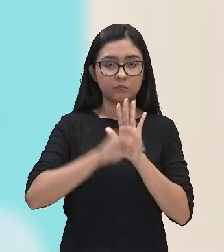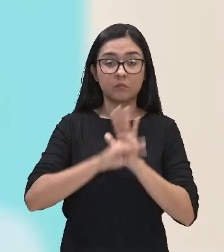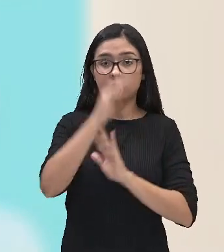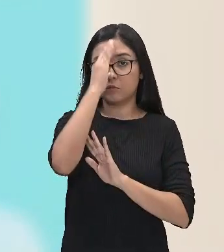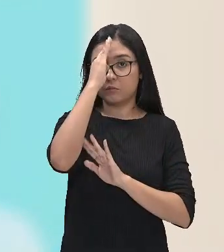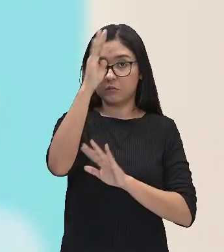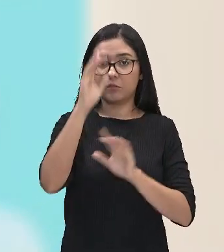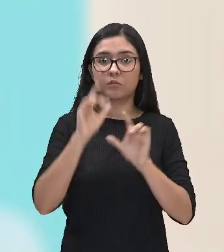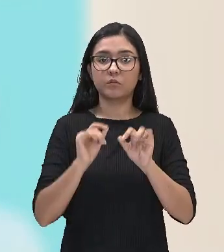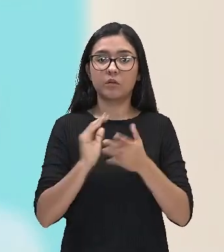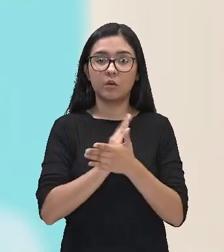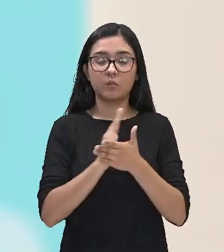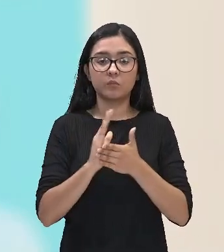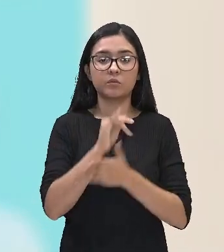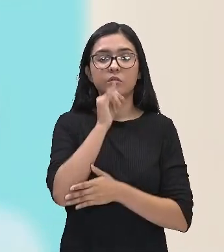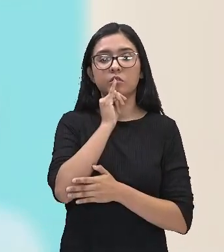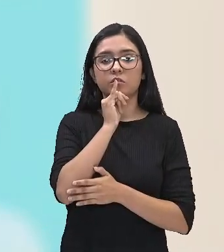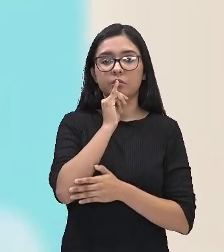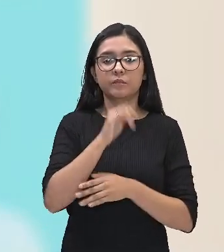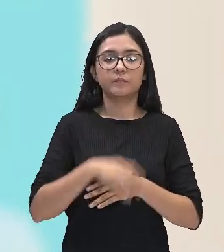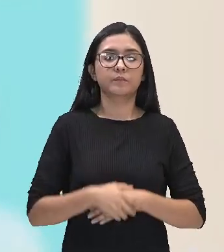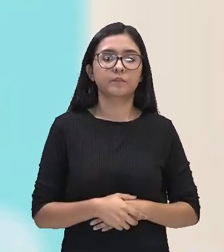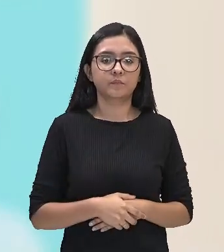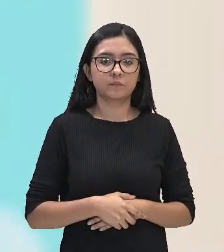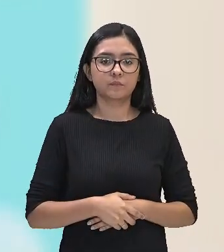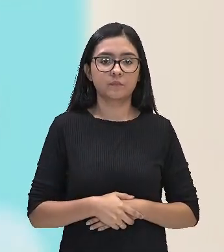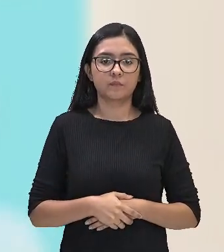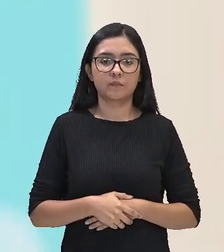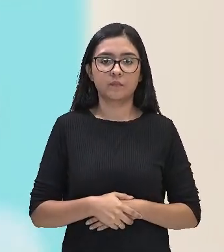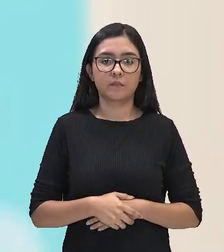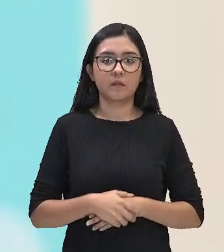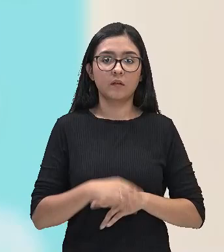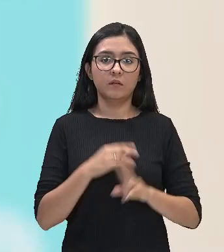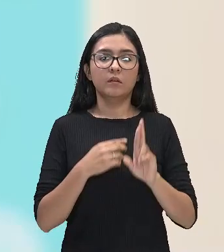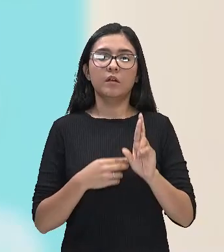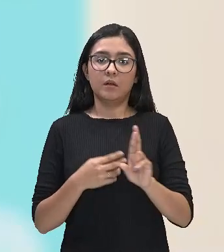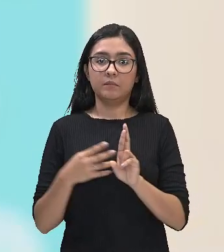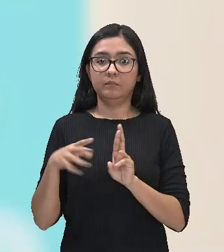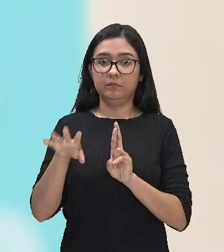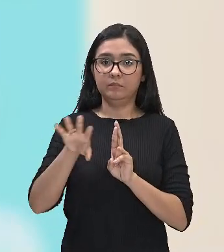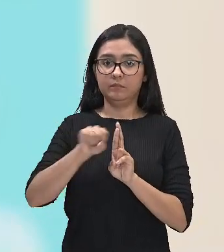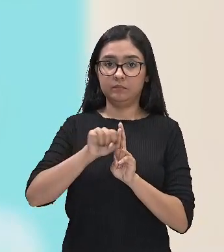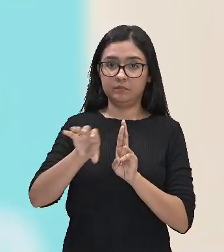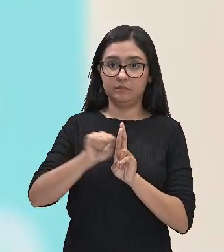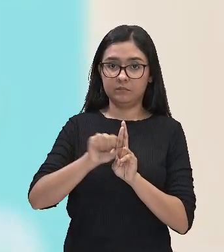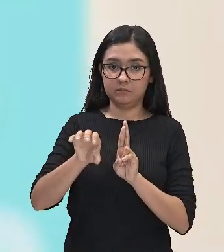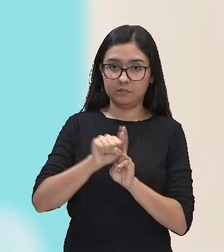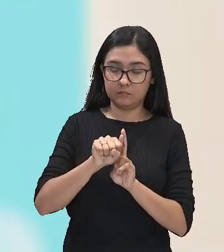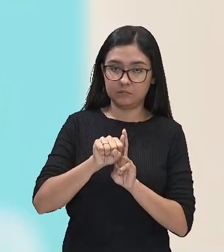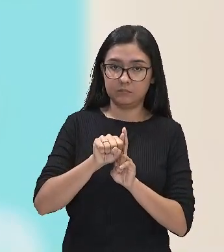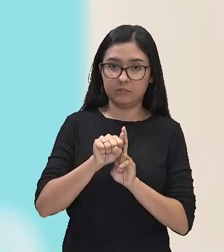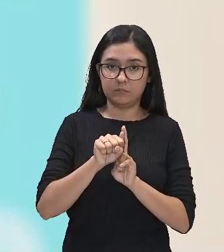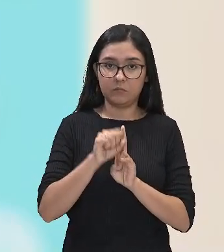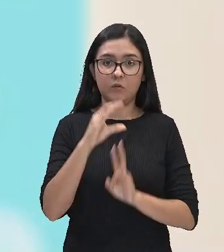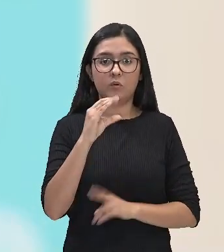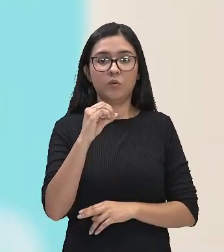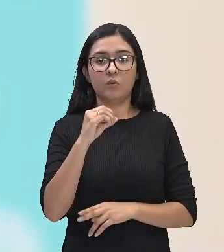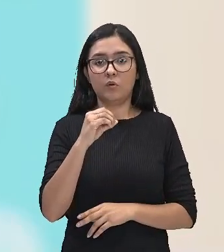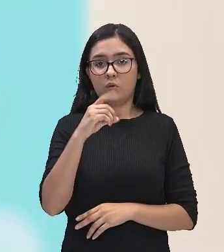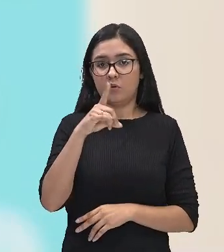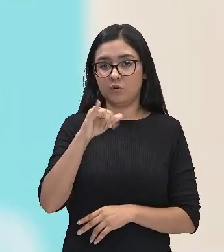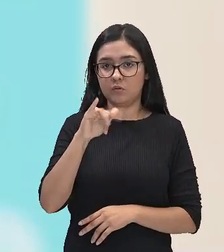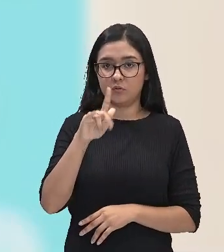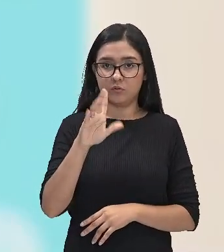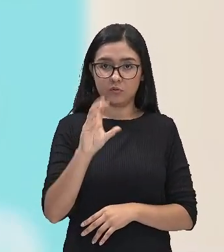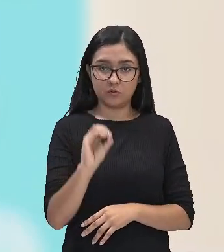Principalmente alguns como o receptor, alguém para me ouvir, o código, os sinais que eu vou